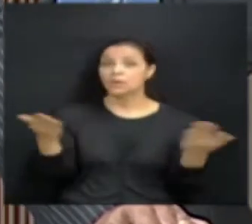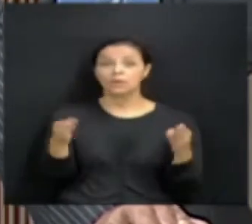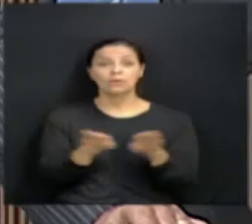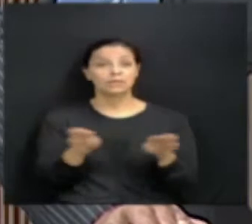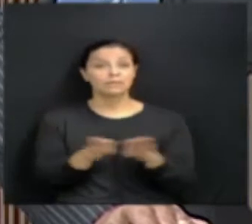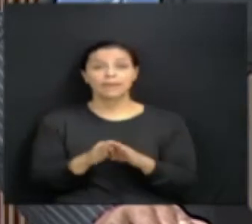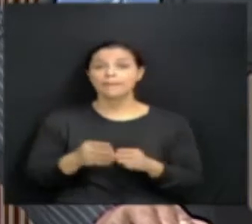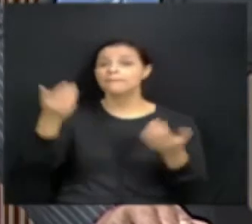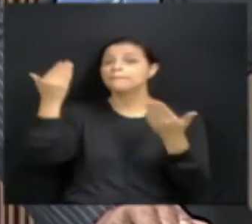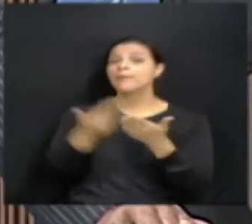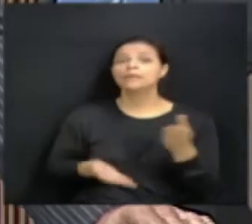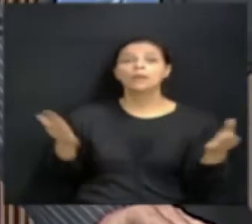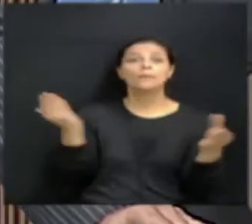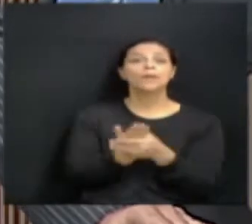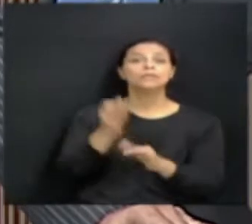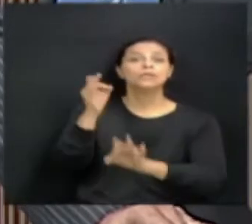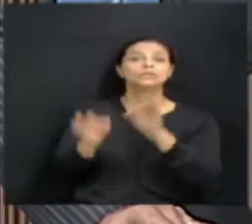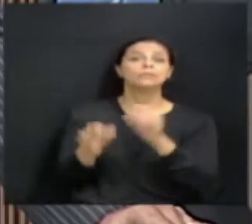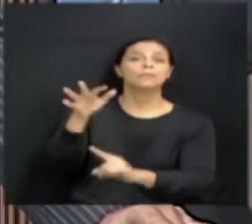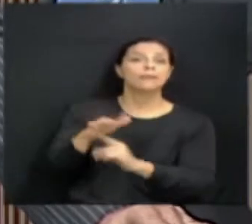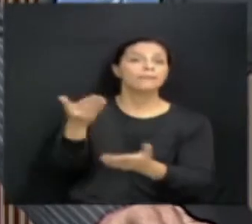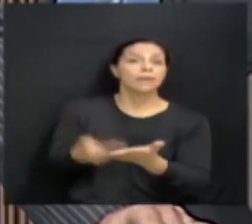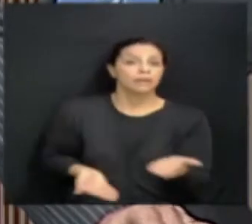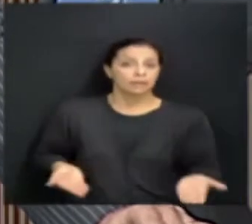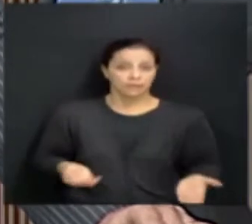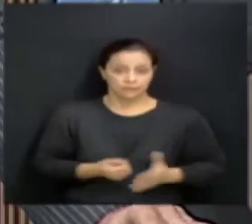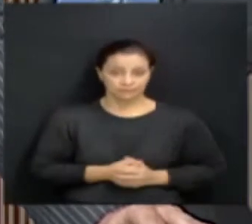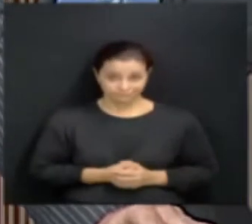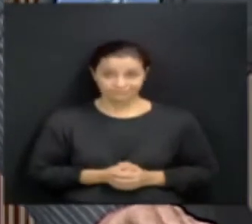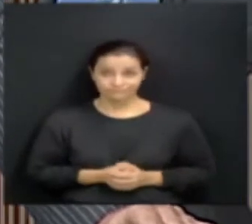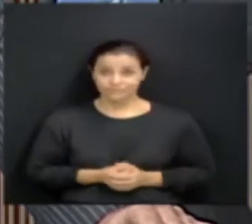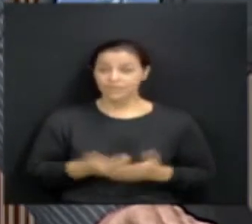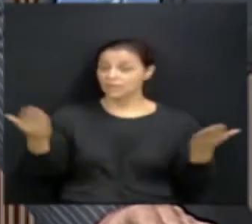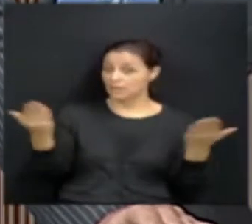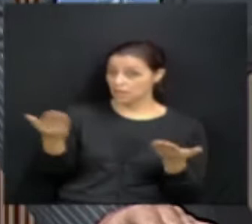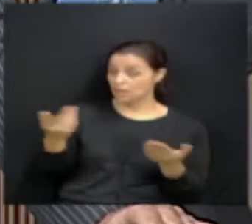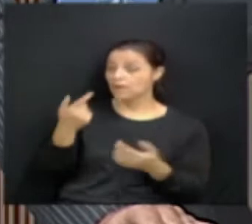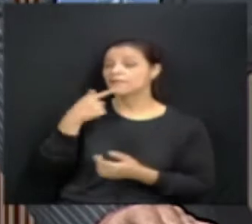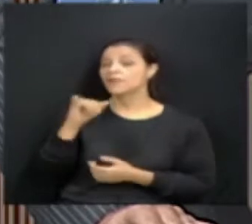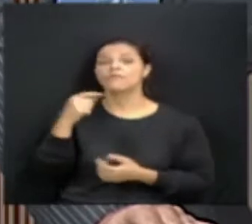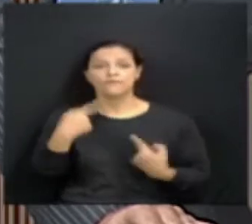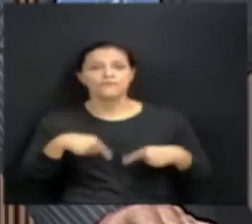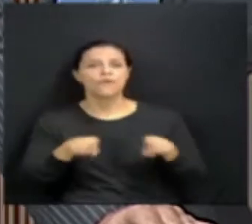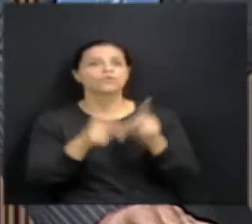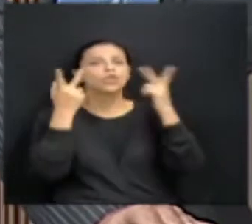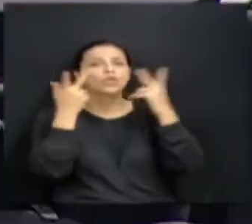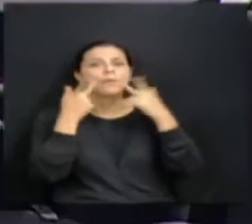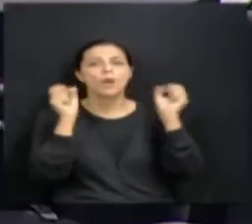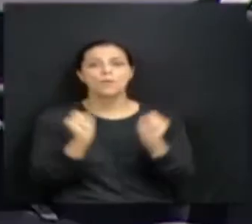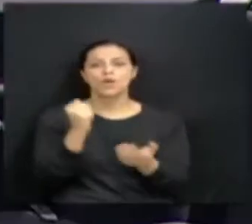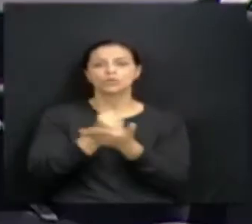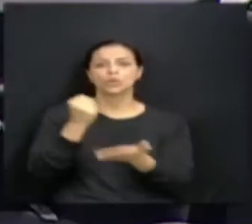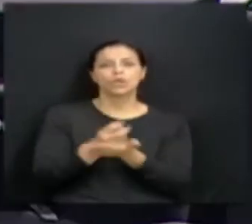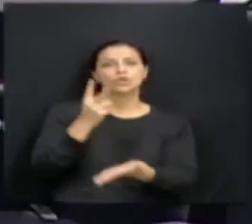ser derrotada pela Justiça Paranaense, que obrigou os reajustes contratuais a serem